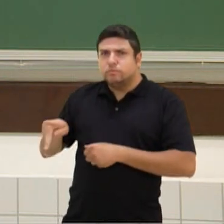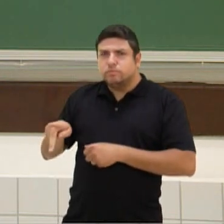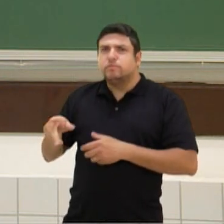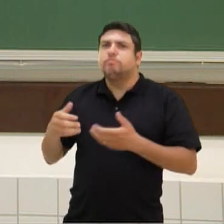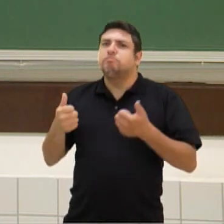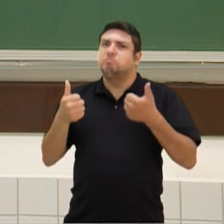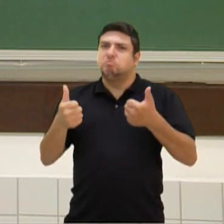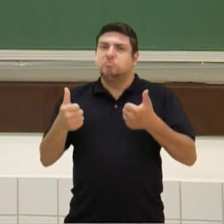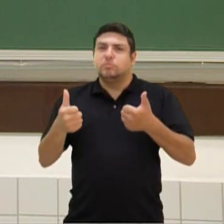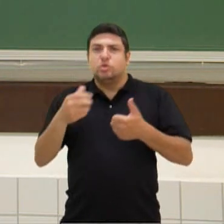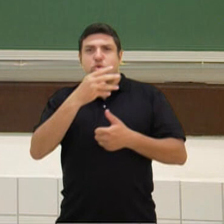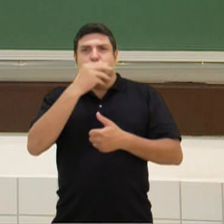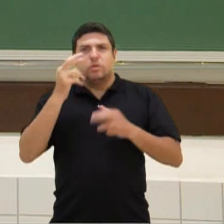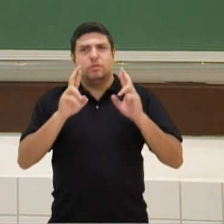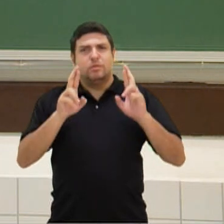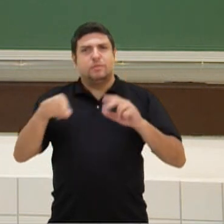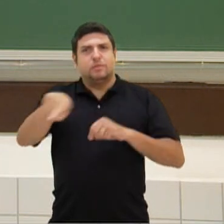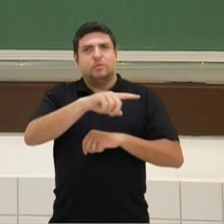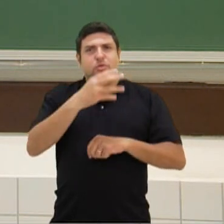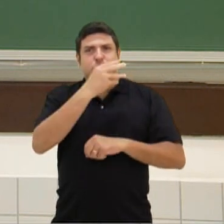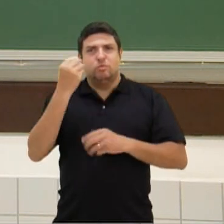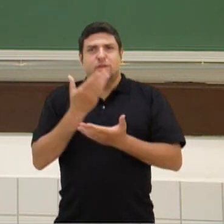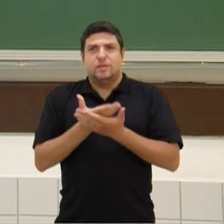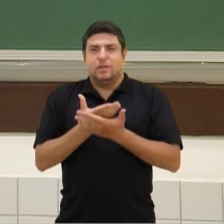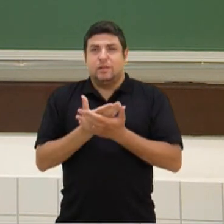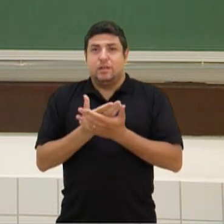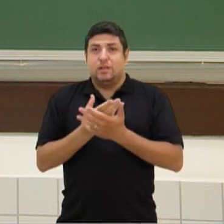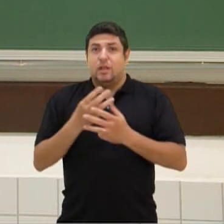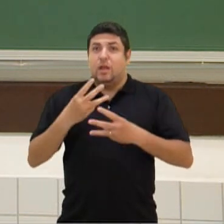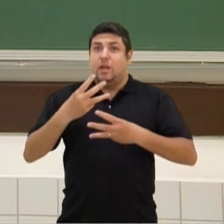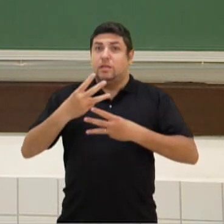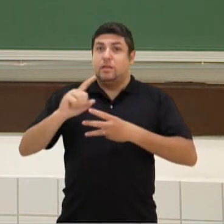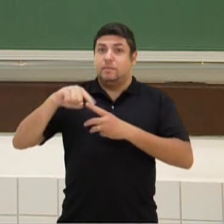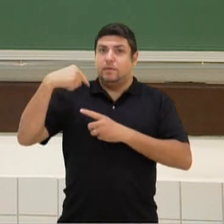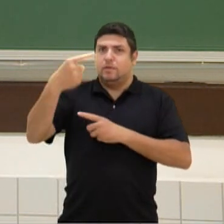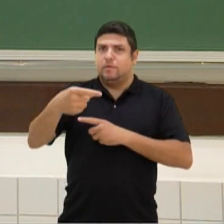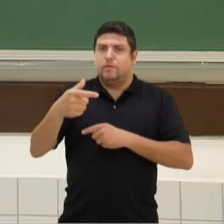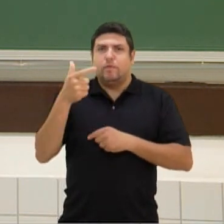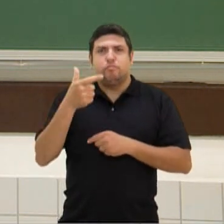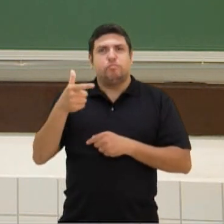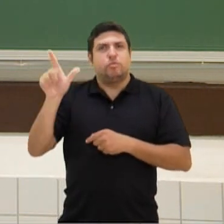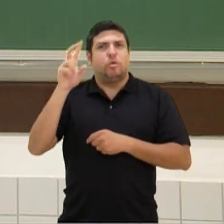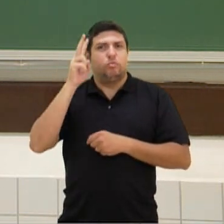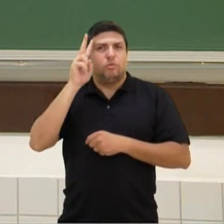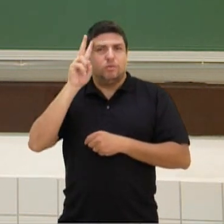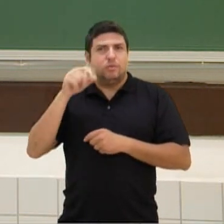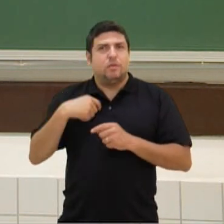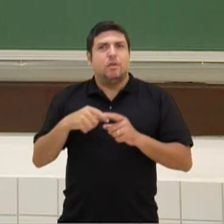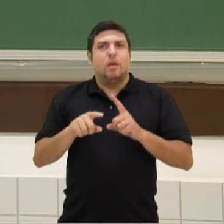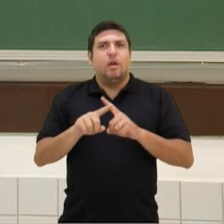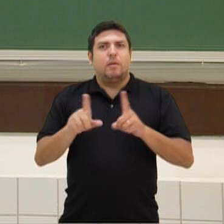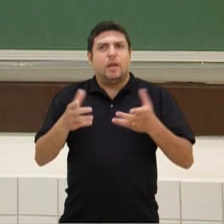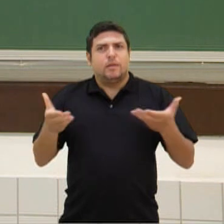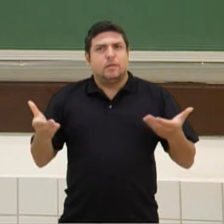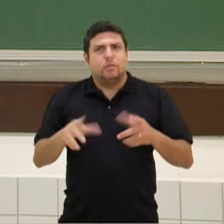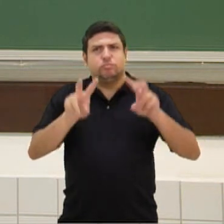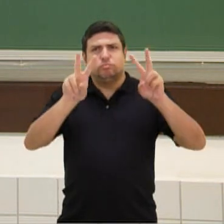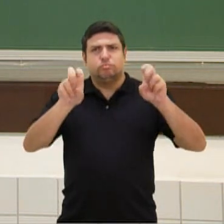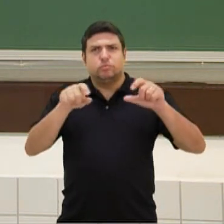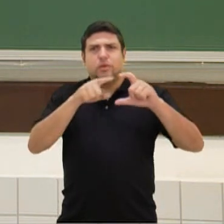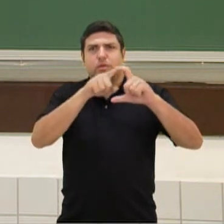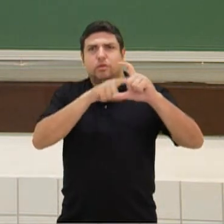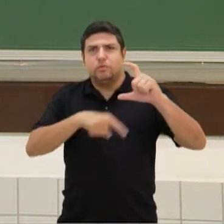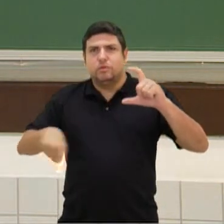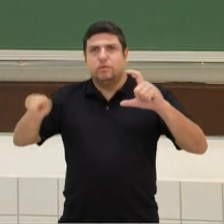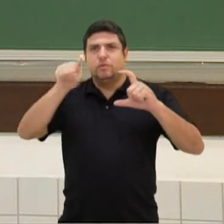dessas aulas do trimestre. Trimestre que vem, outra história. Mas nesse trimestre finalizamos ainda com a circunferência. Vamos aos objetivos